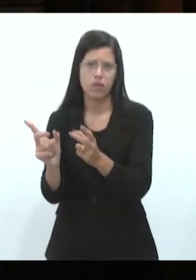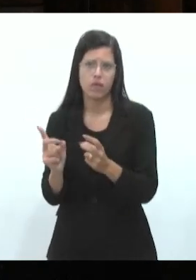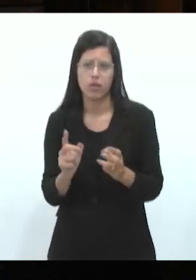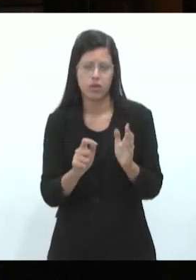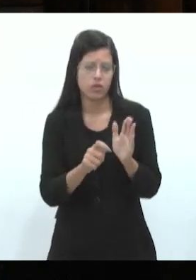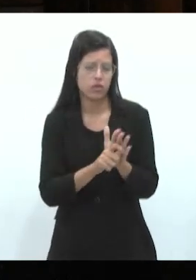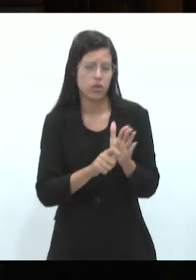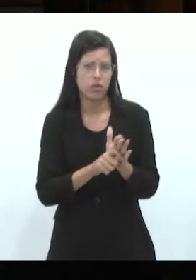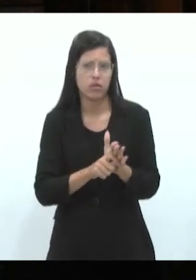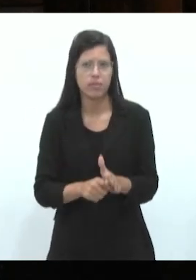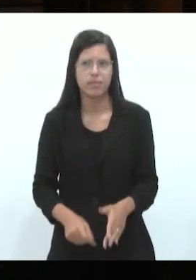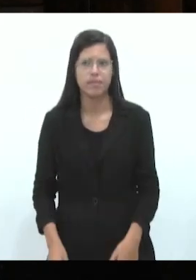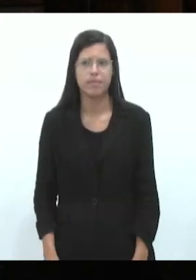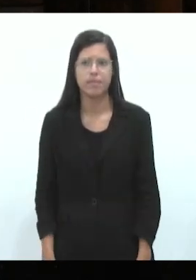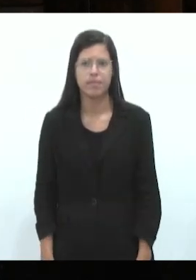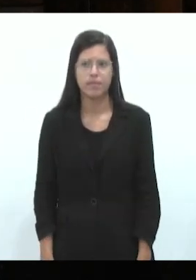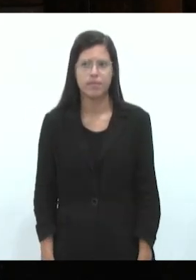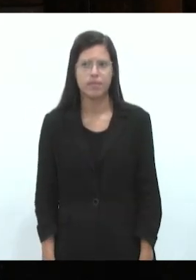E